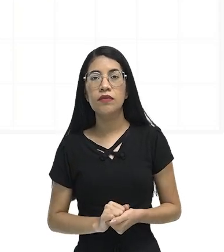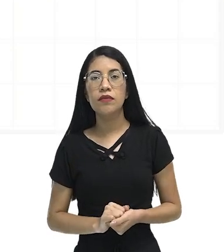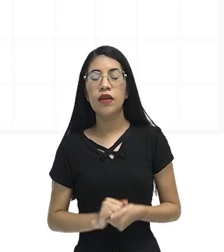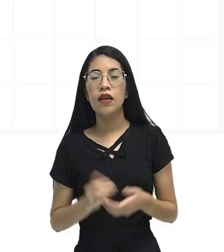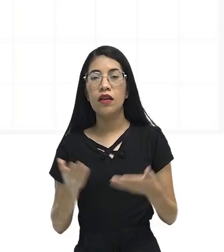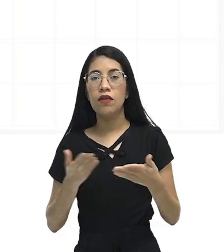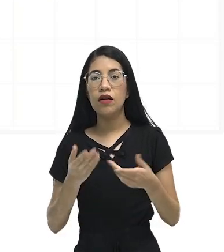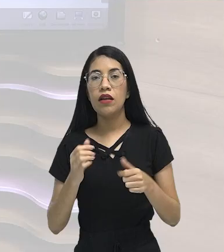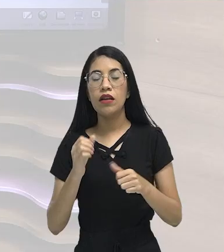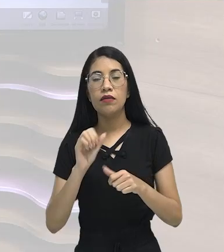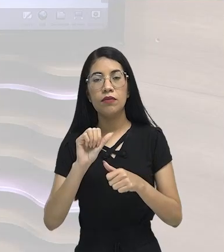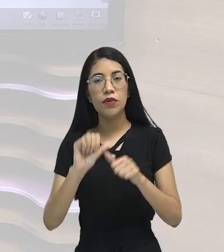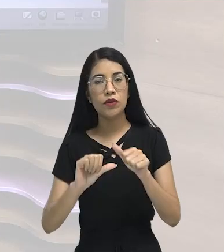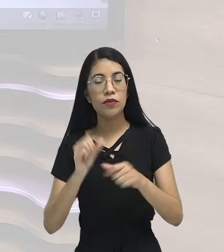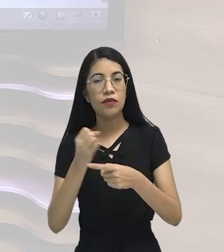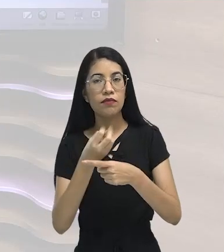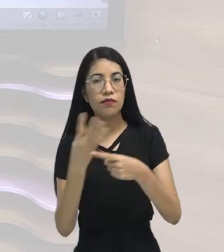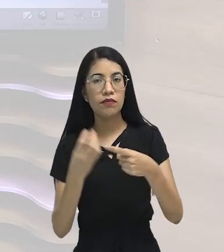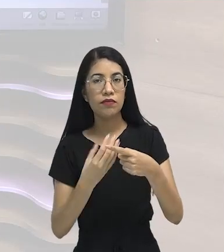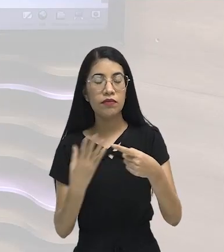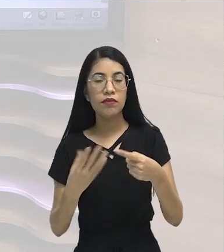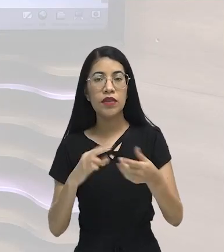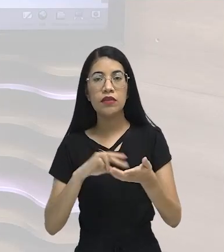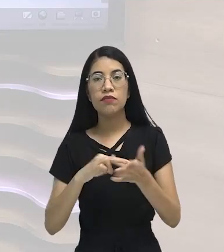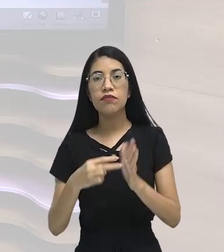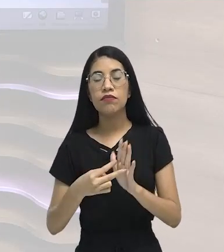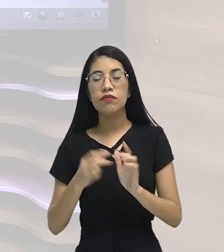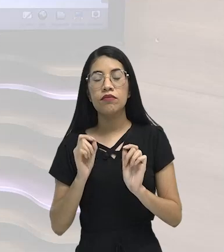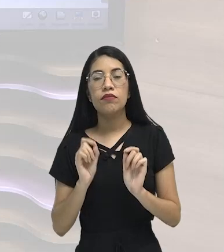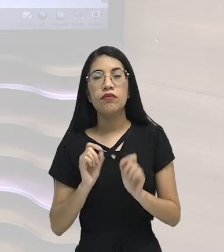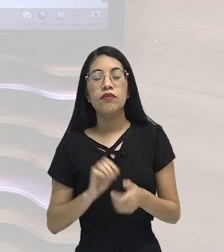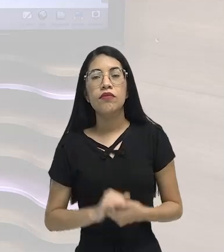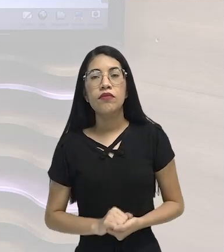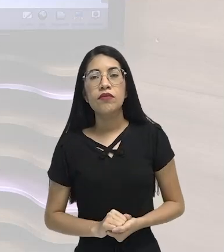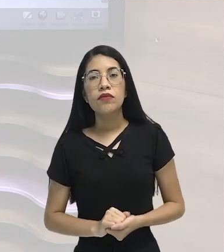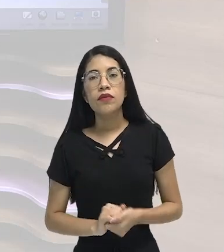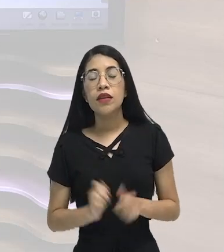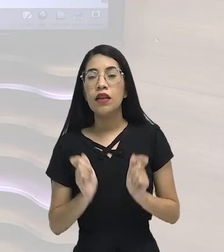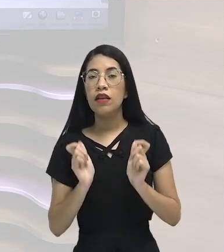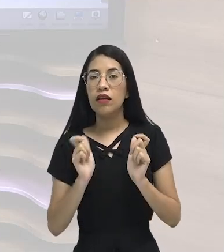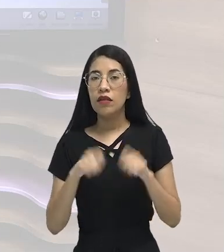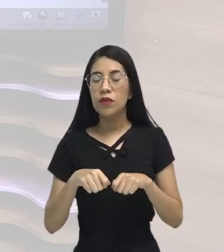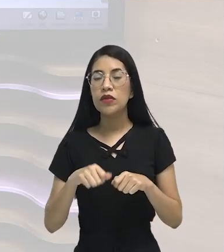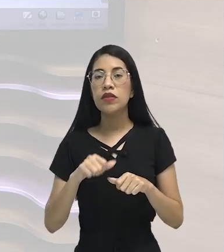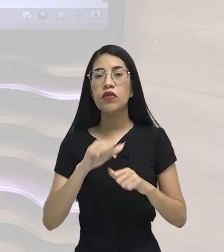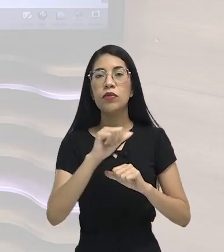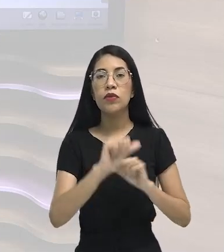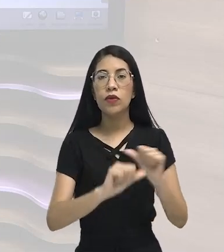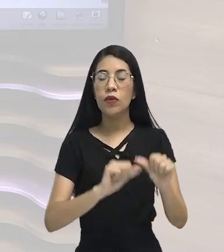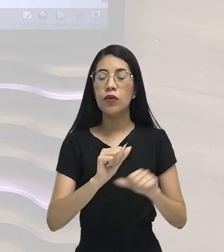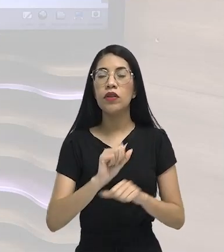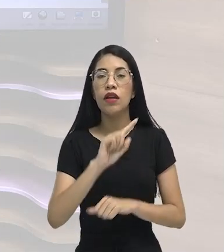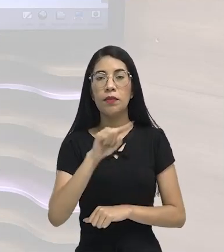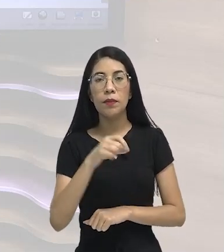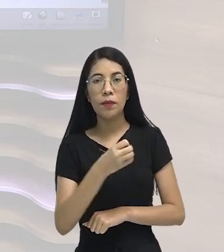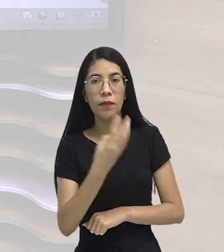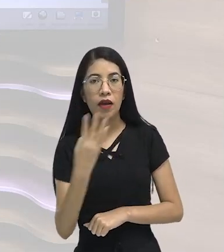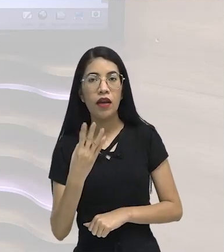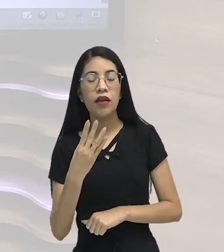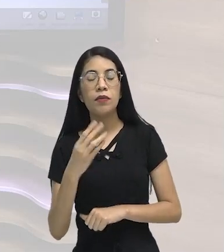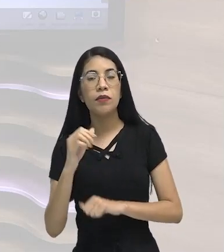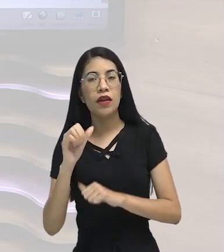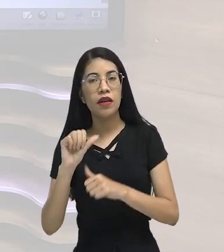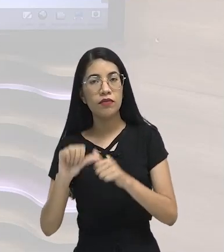forma fracionária. Moral da história, eu consigo transformar o número decimal numa